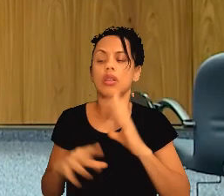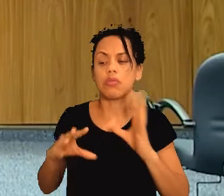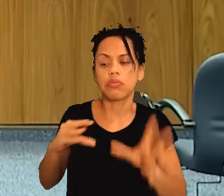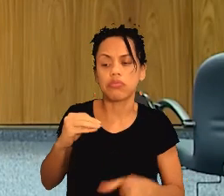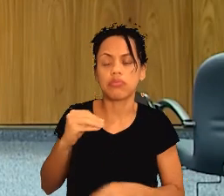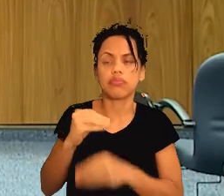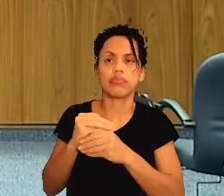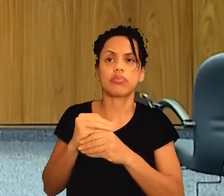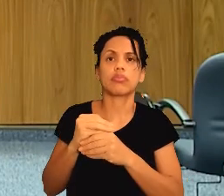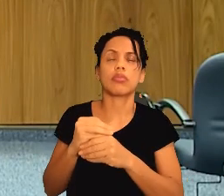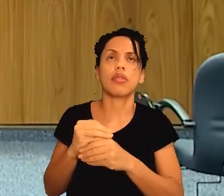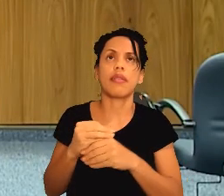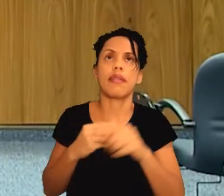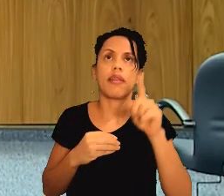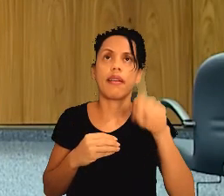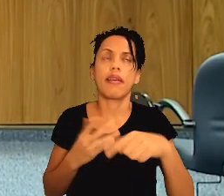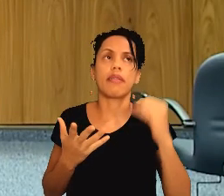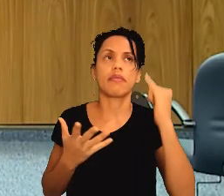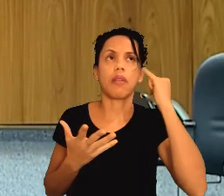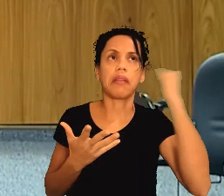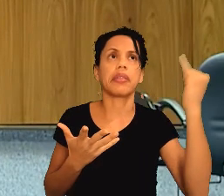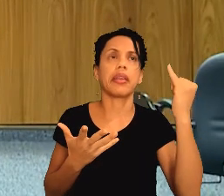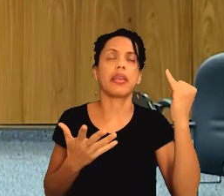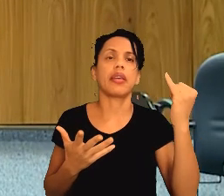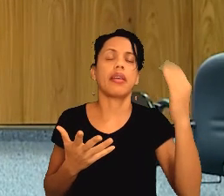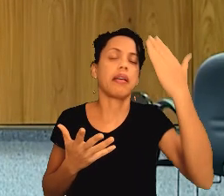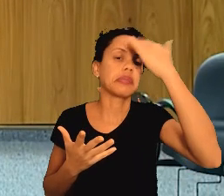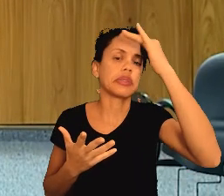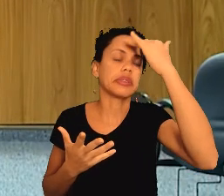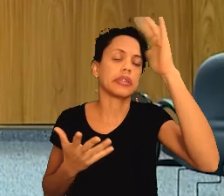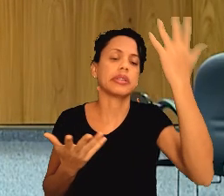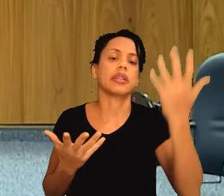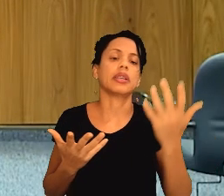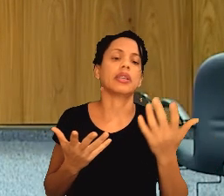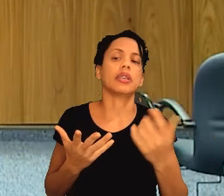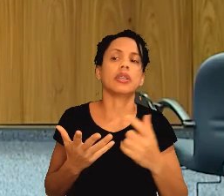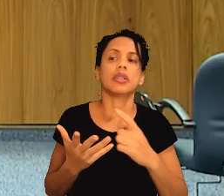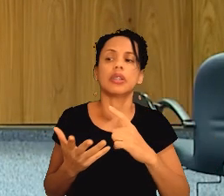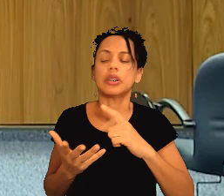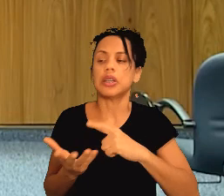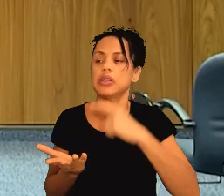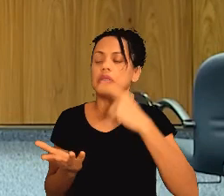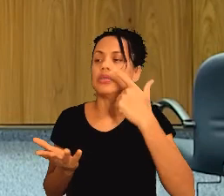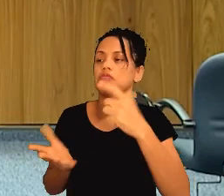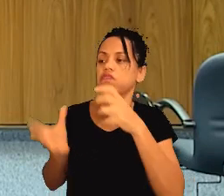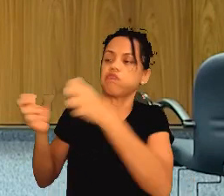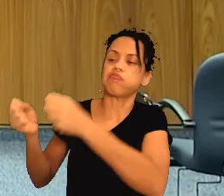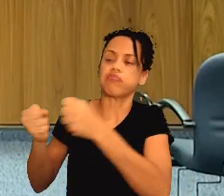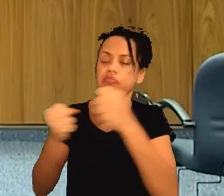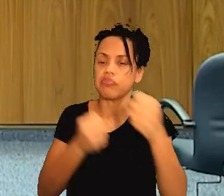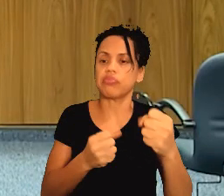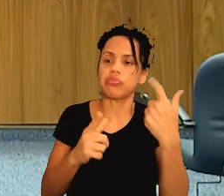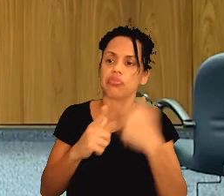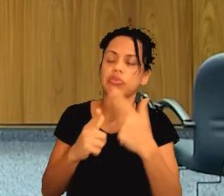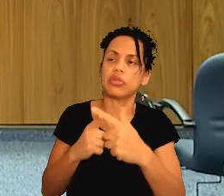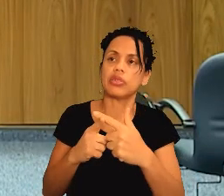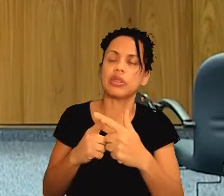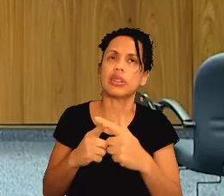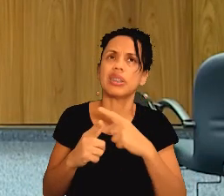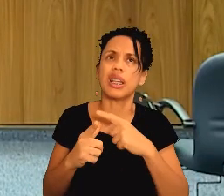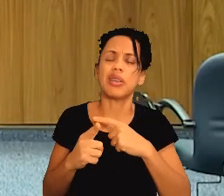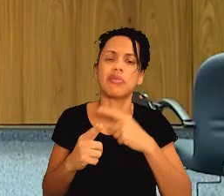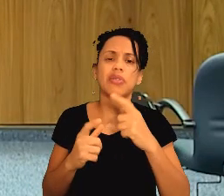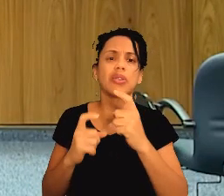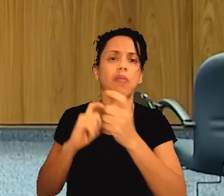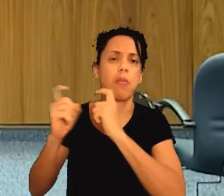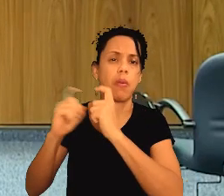seu complemento, que é a ideia, a noção de renitente esbulho, que foram evocados em decisões recentes na